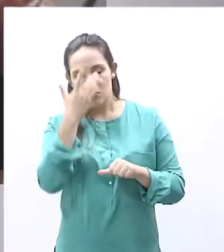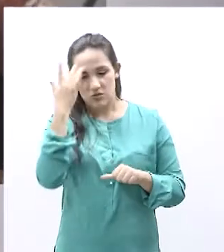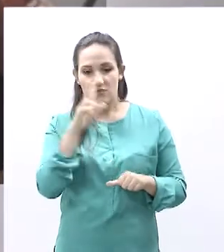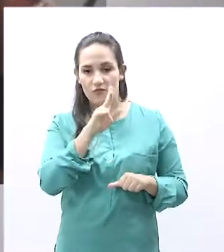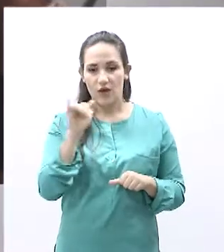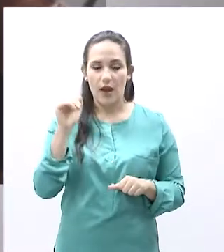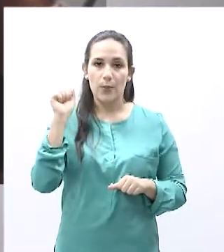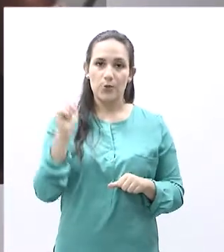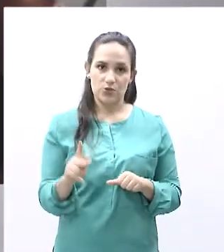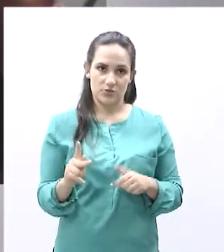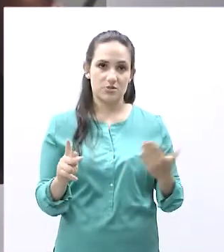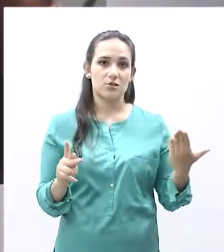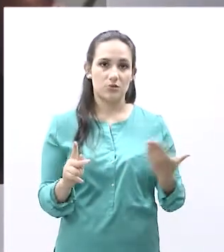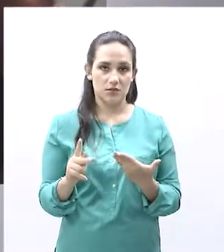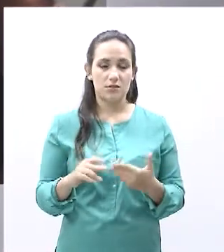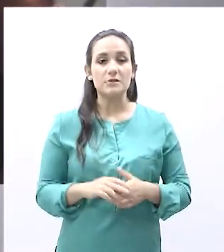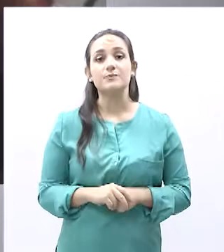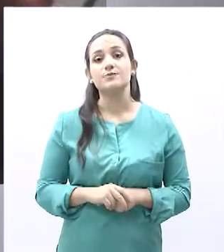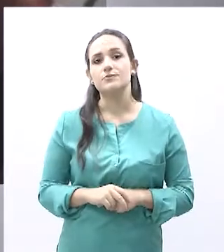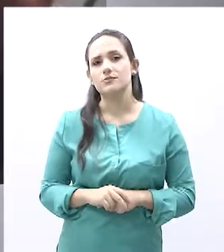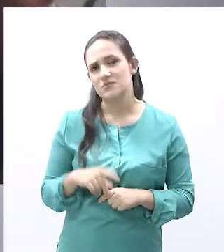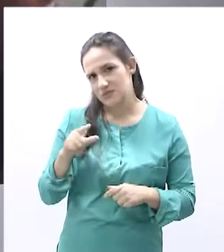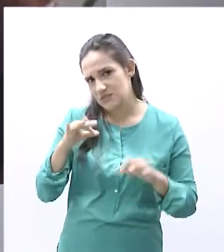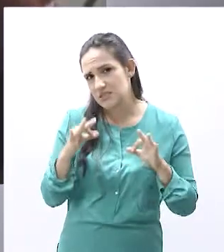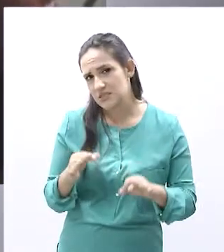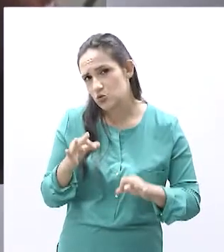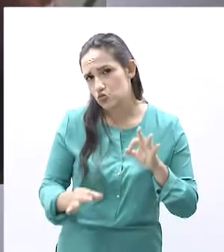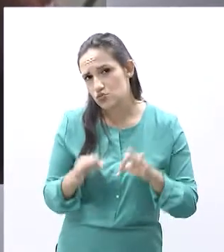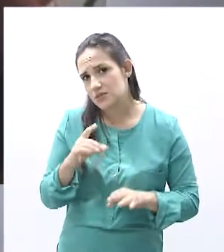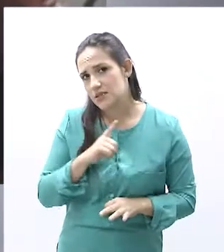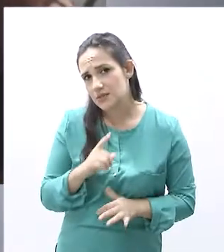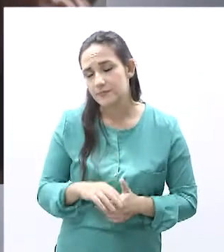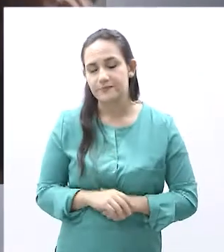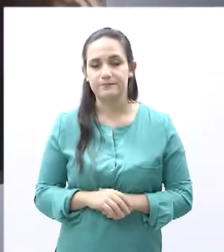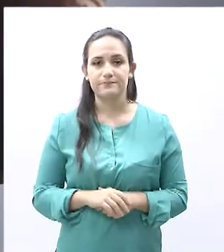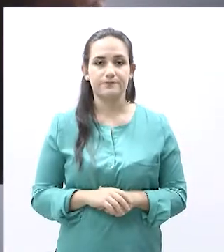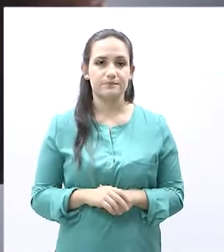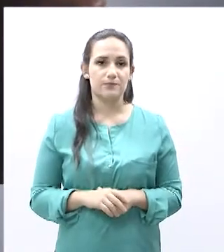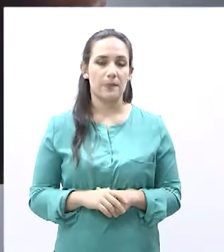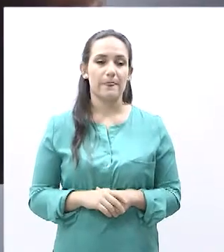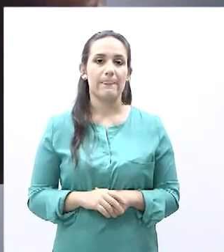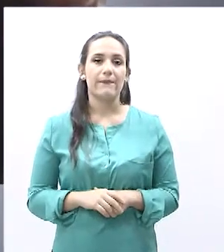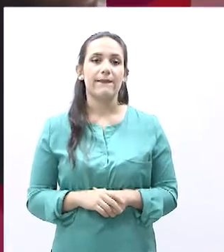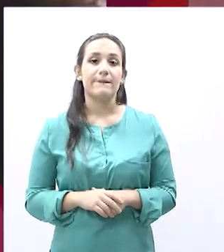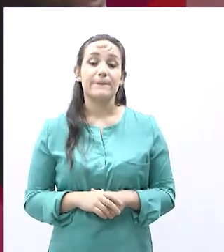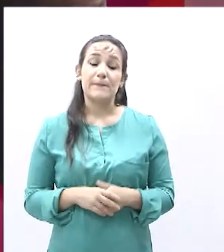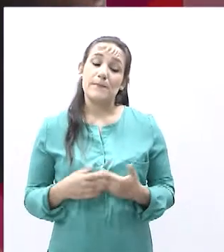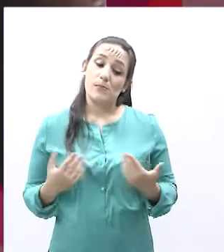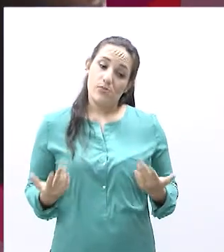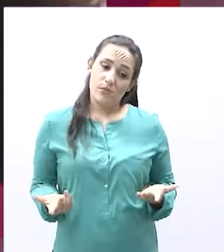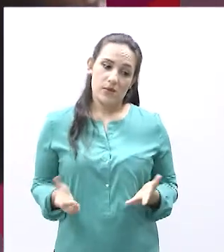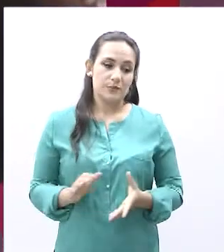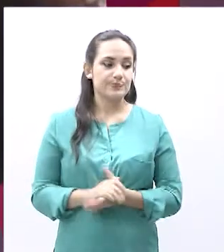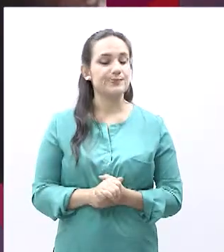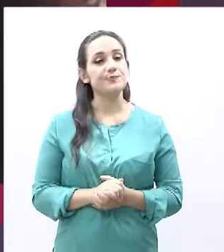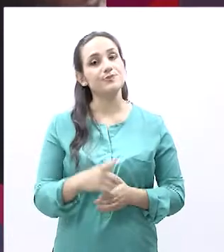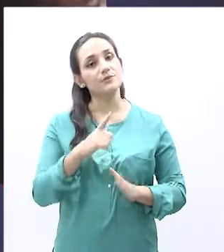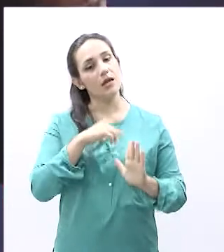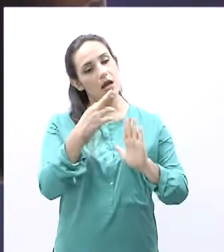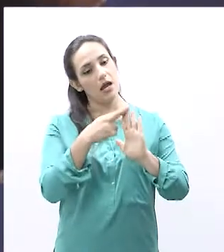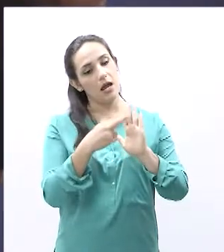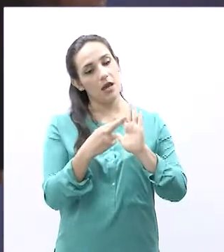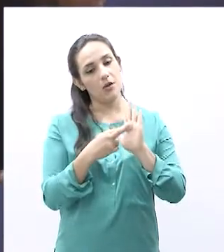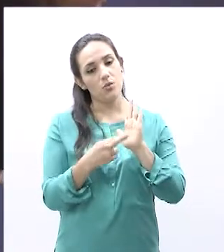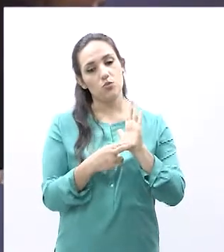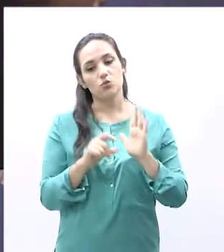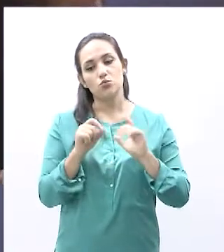vai se aposentar a partir de então, elas são justas? Bom, a gente tem aquela regra permanente